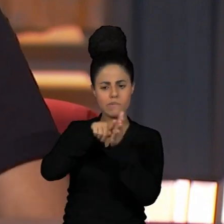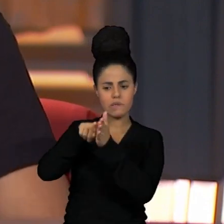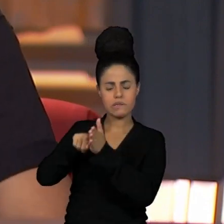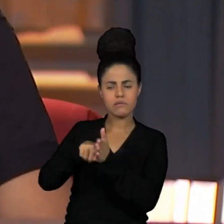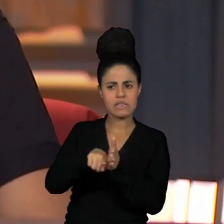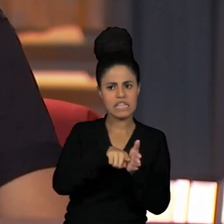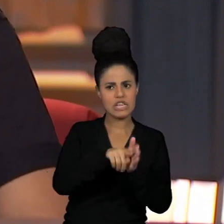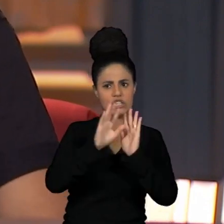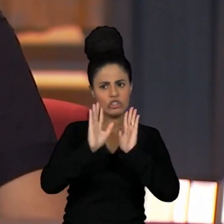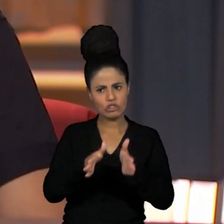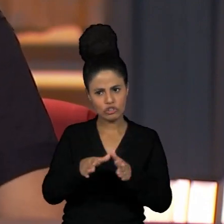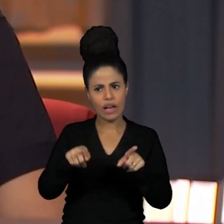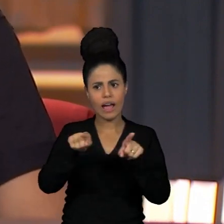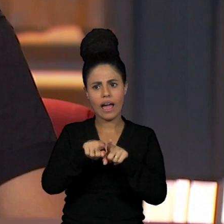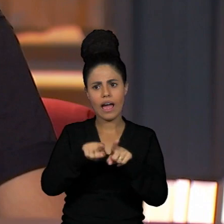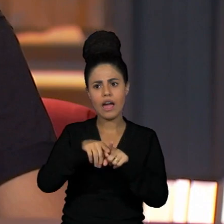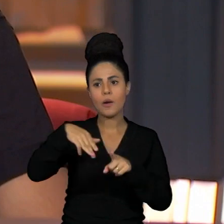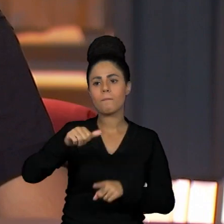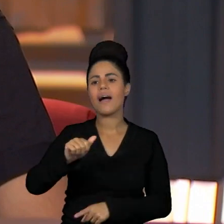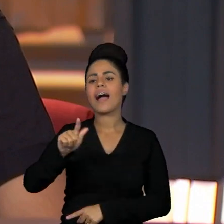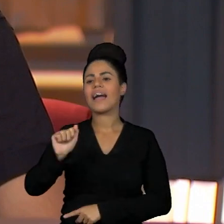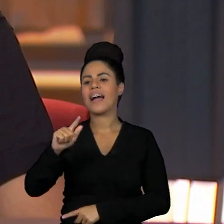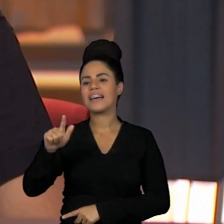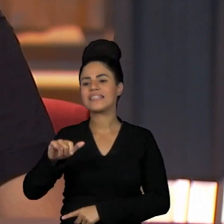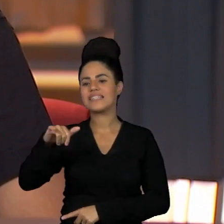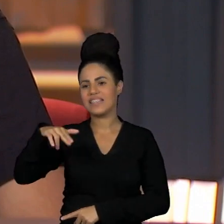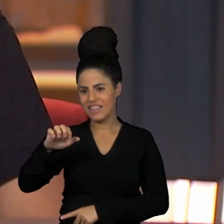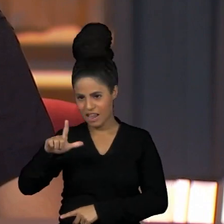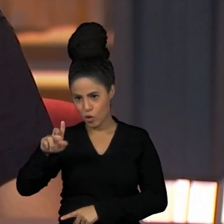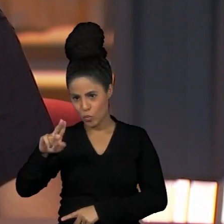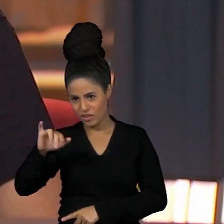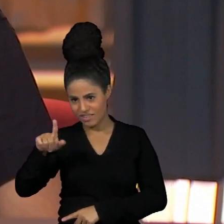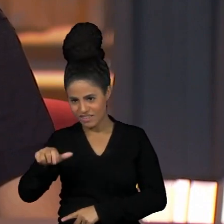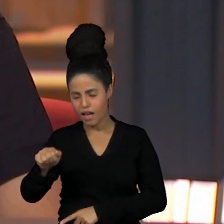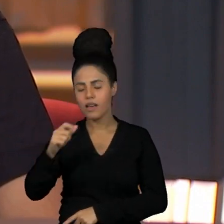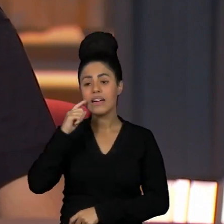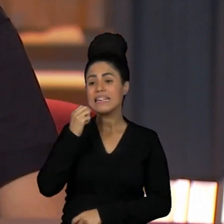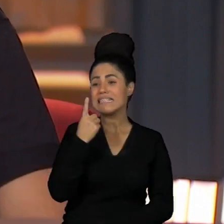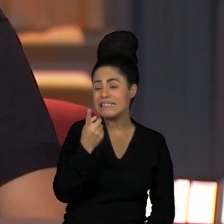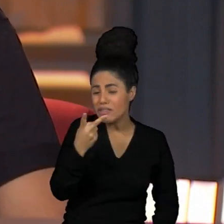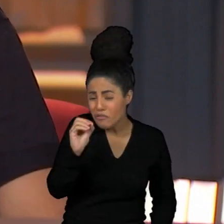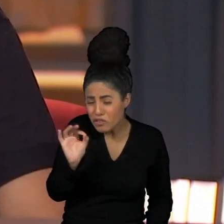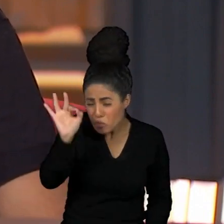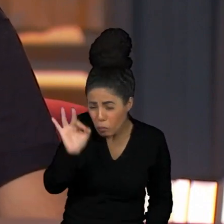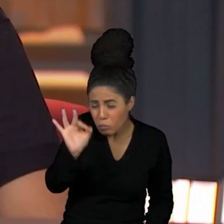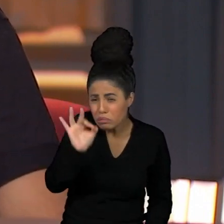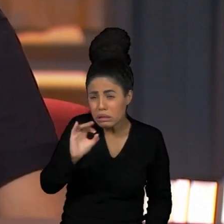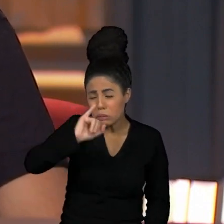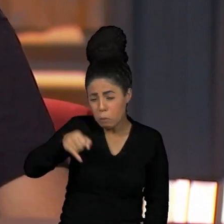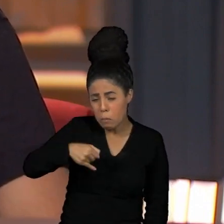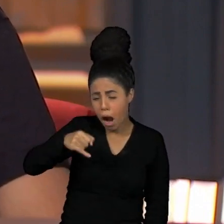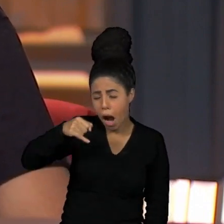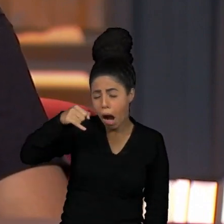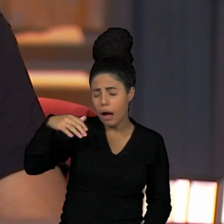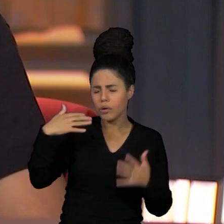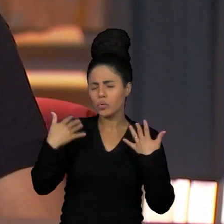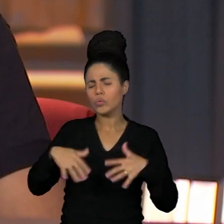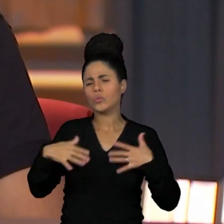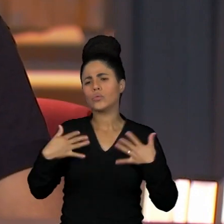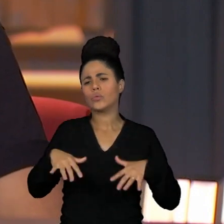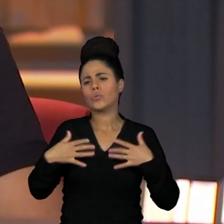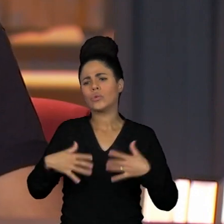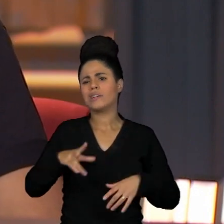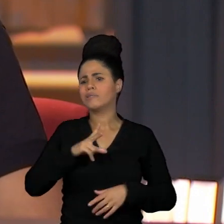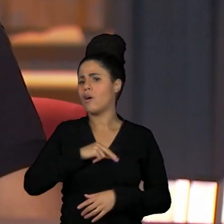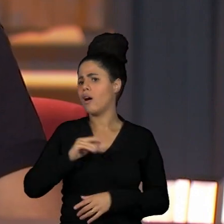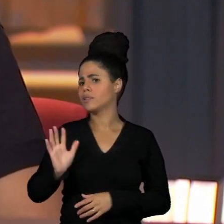caso da Magazine Luiza, cara, no carnê chega a mais de 120% ao ano de juros. Cara, é um juros muito